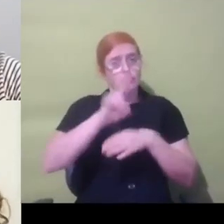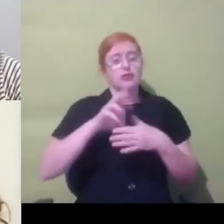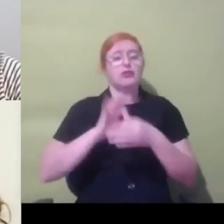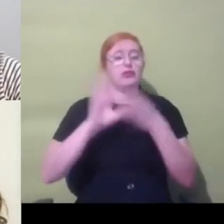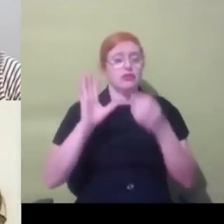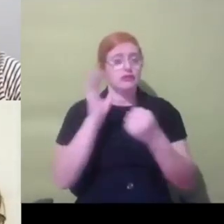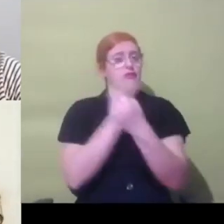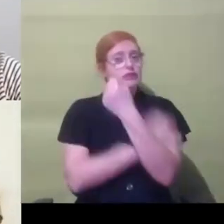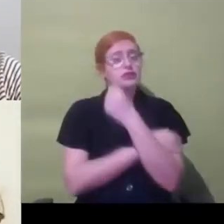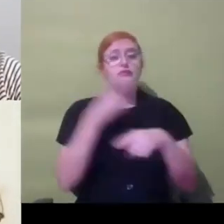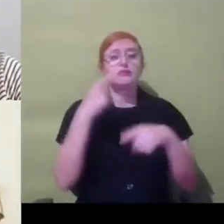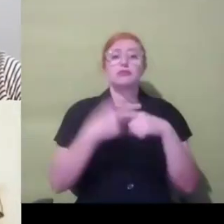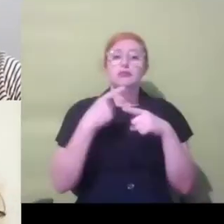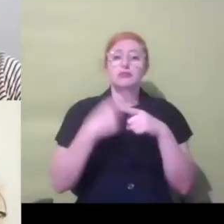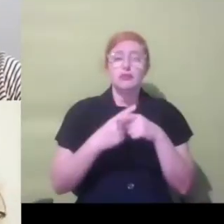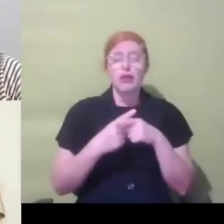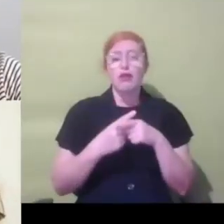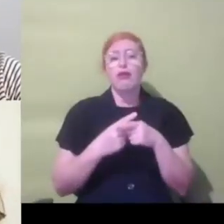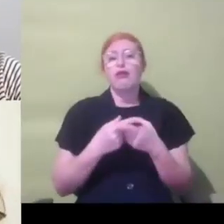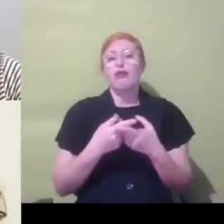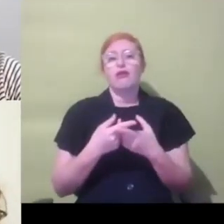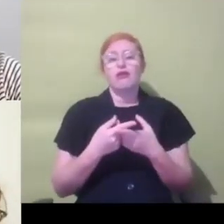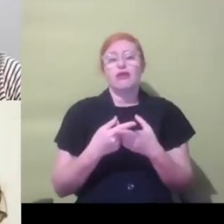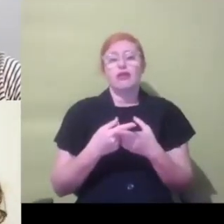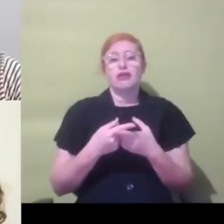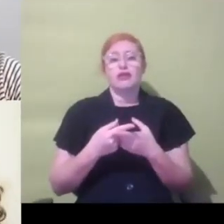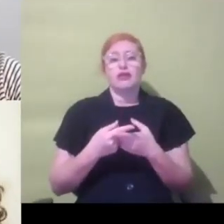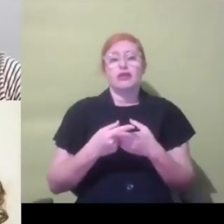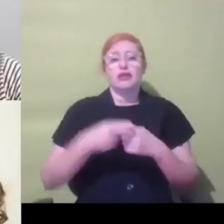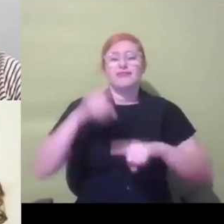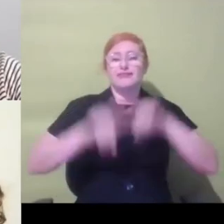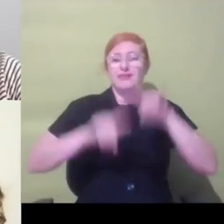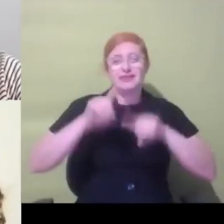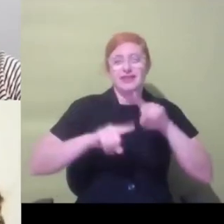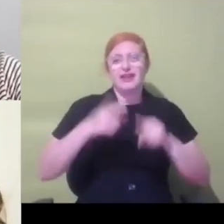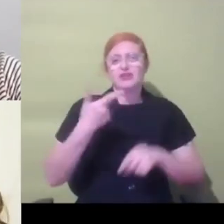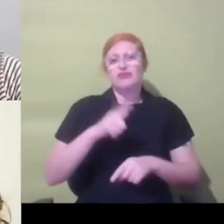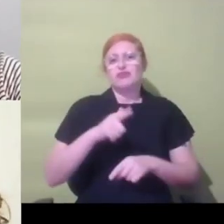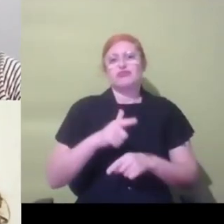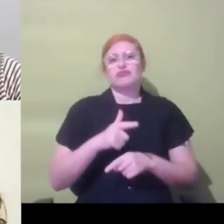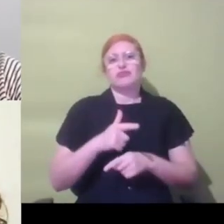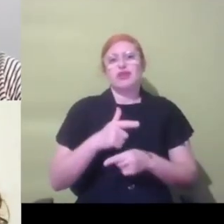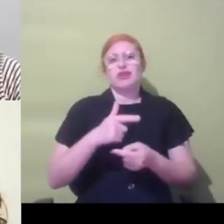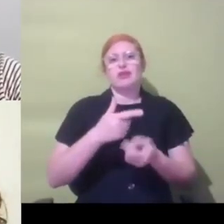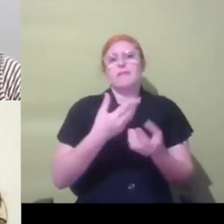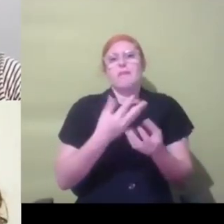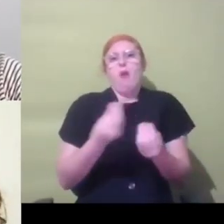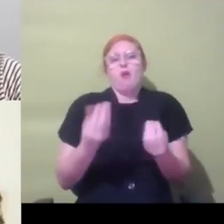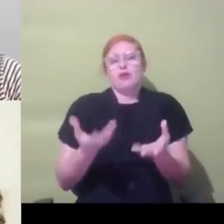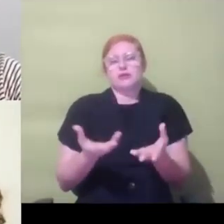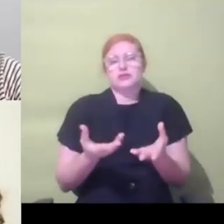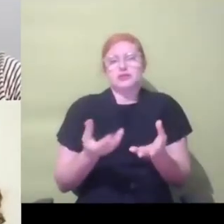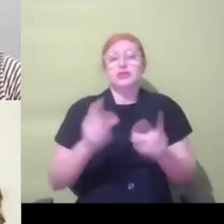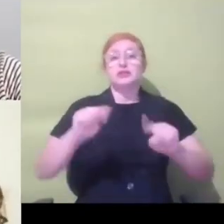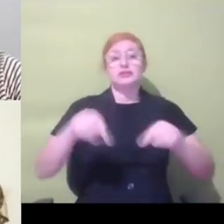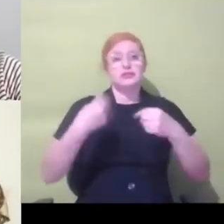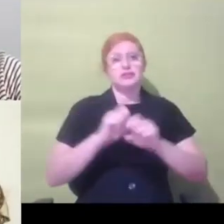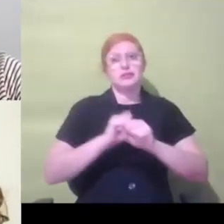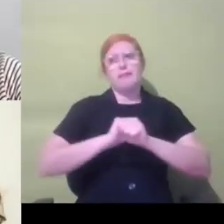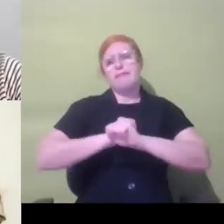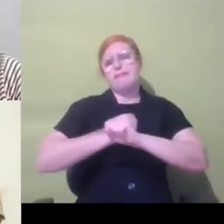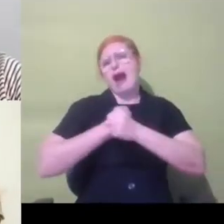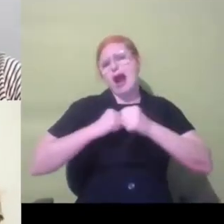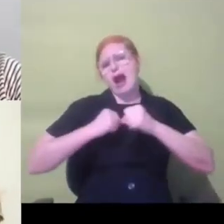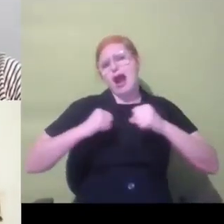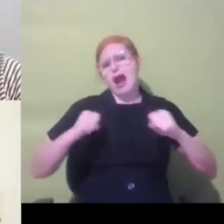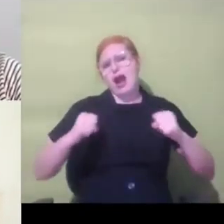Feminista, porque como tu coloca, assim, os recursos não são muitos, né? Assim, e os desafios são enormes,